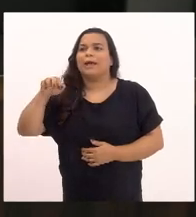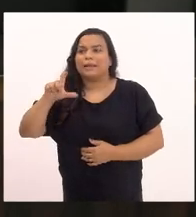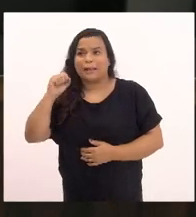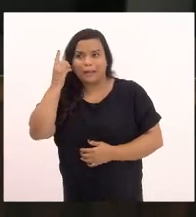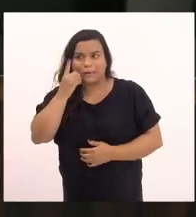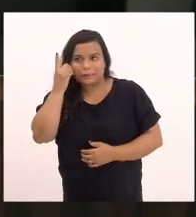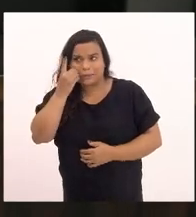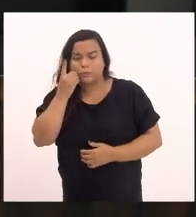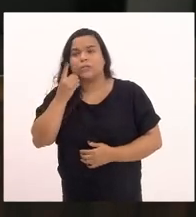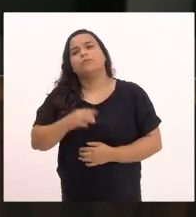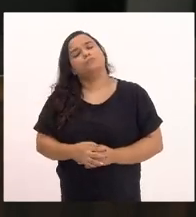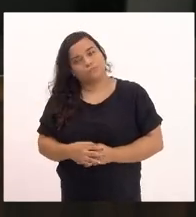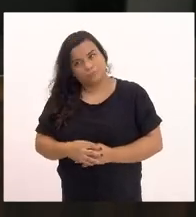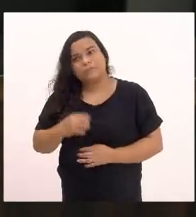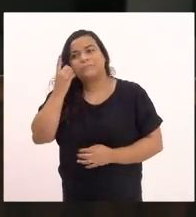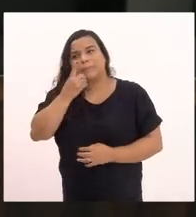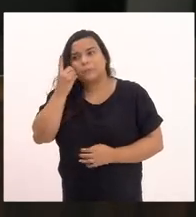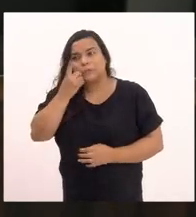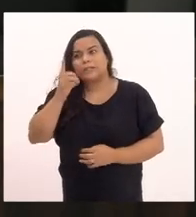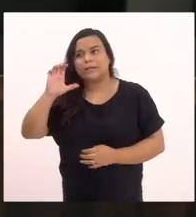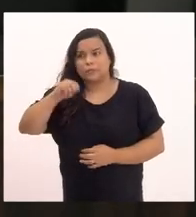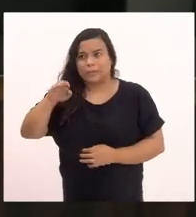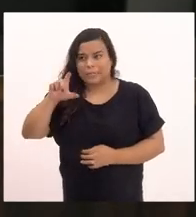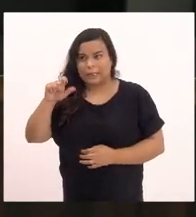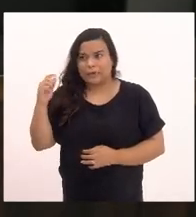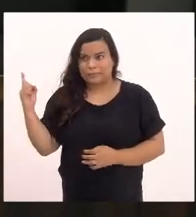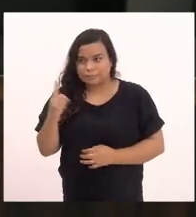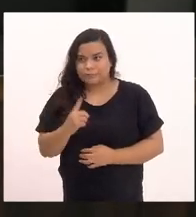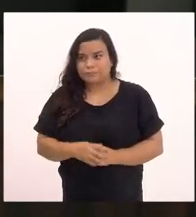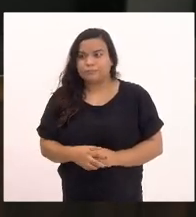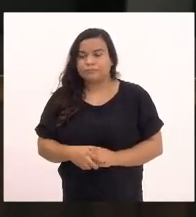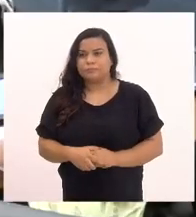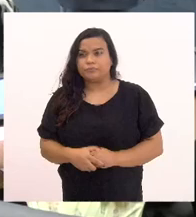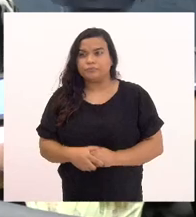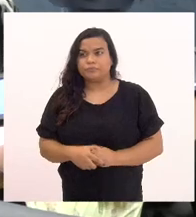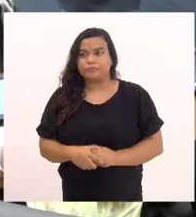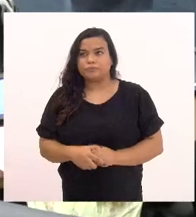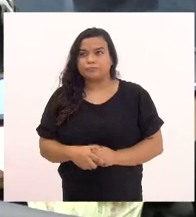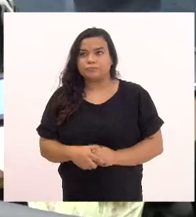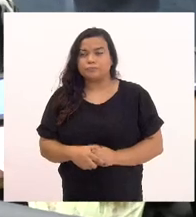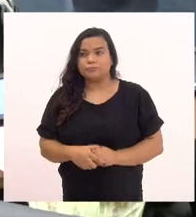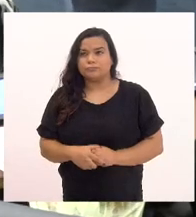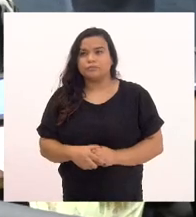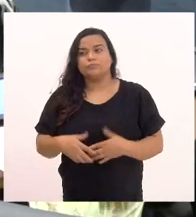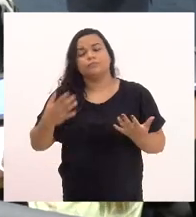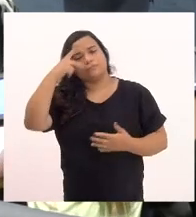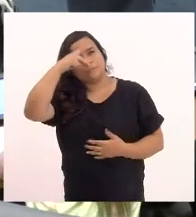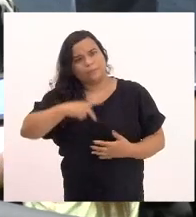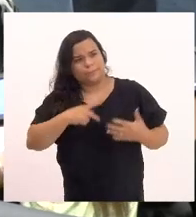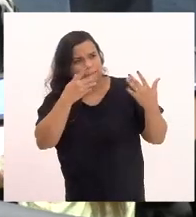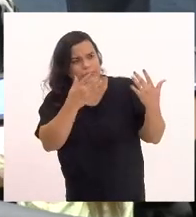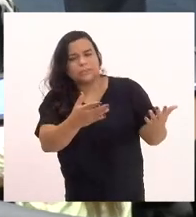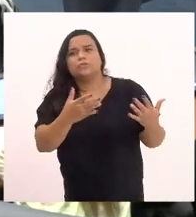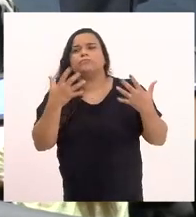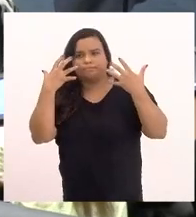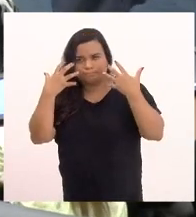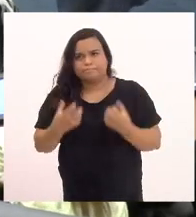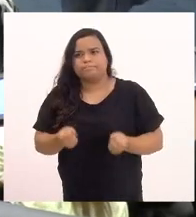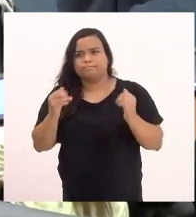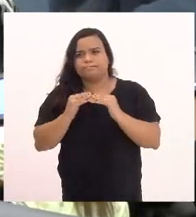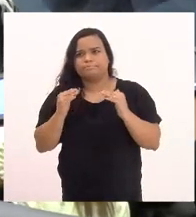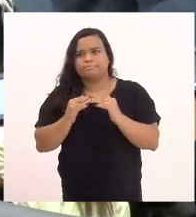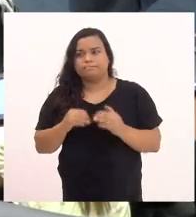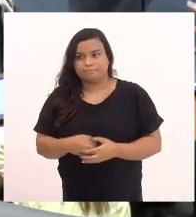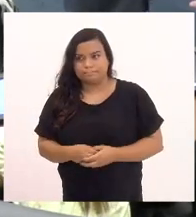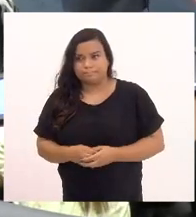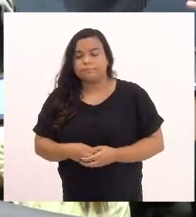Deputado Márcio Canella. Senhor presidente, parecer favorável. Os